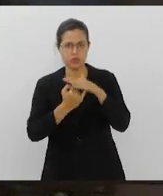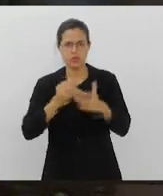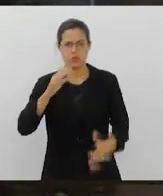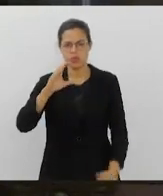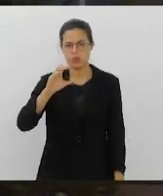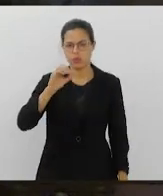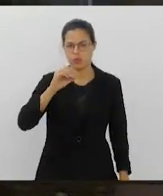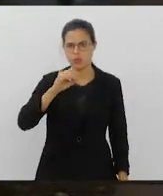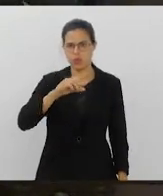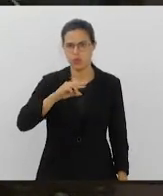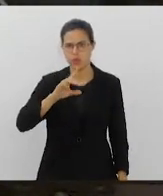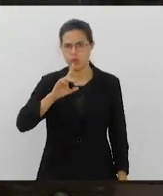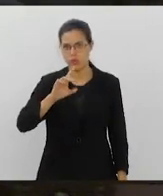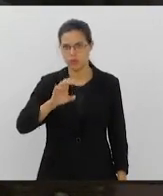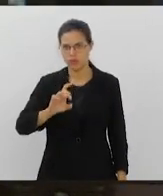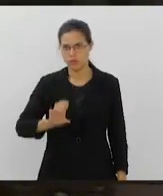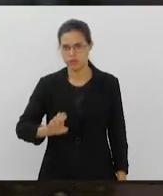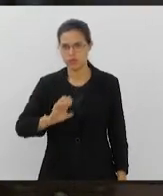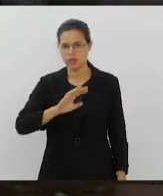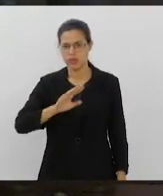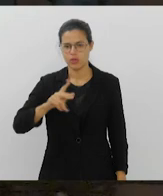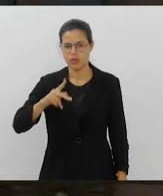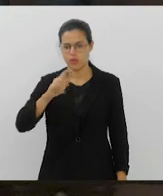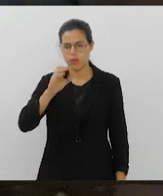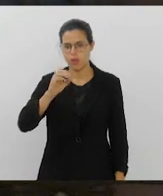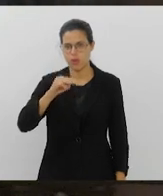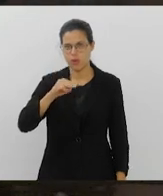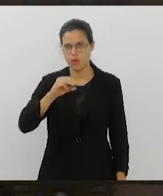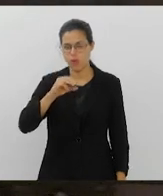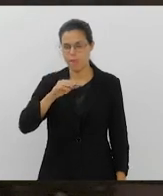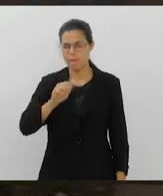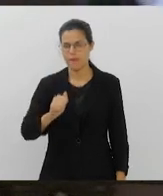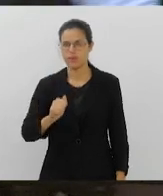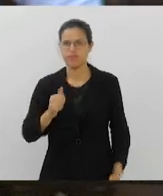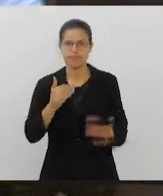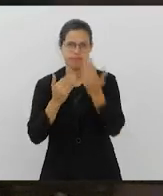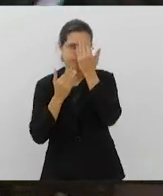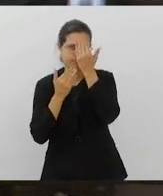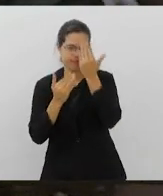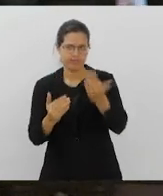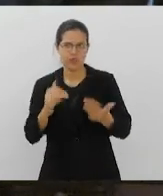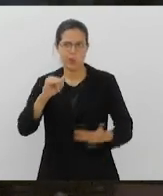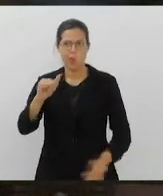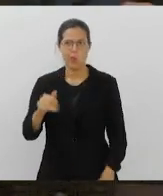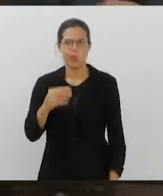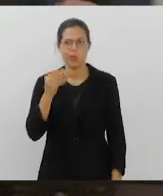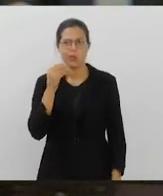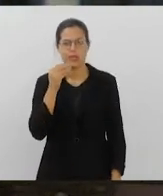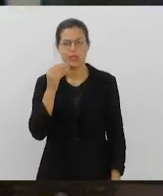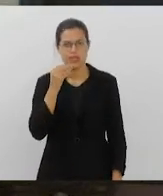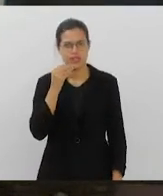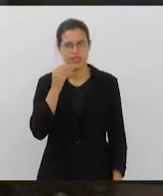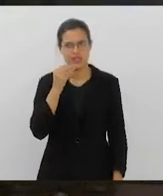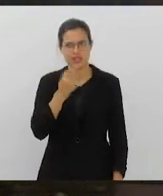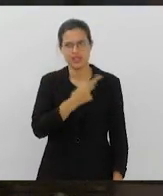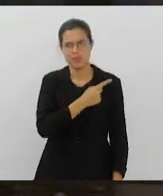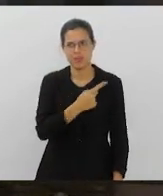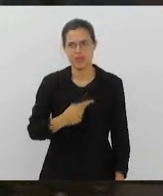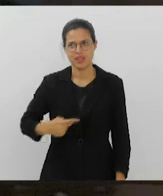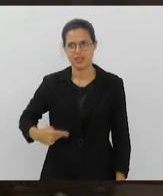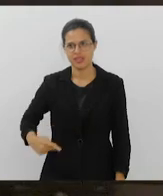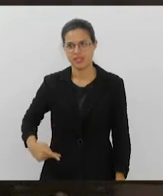palavra, muito obrigado, mestre, pela oportunidade de presidir e ser um